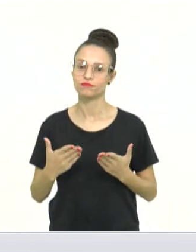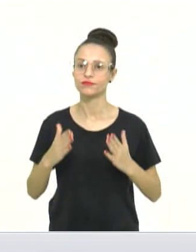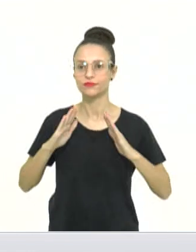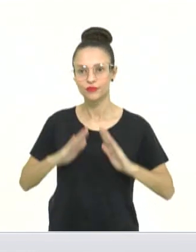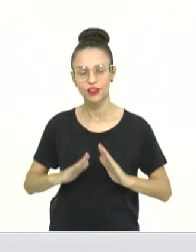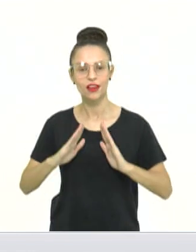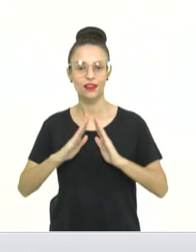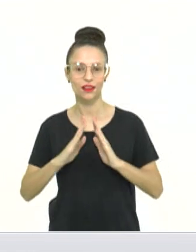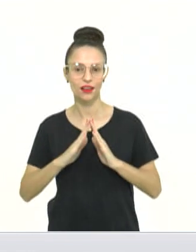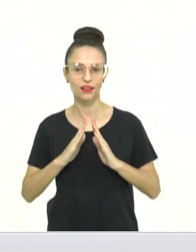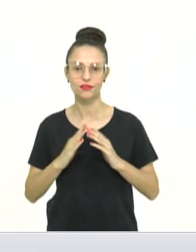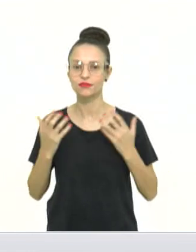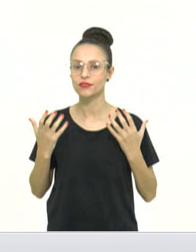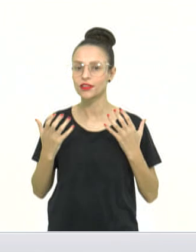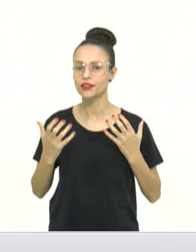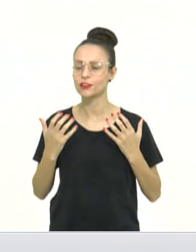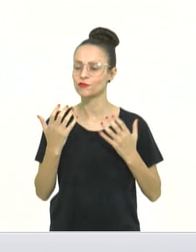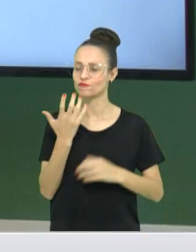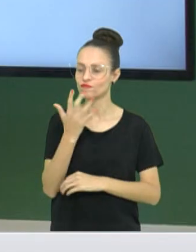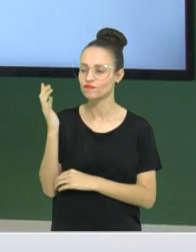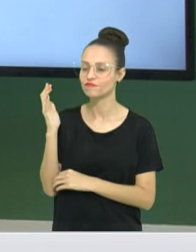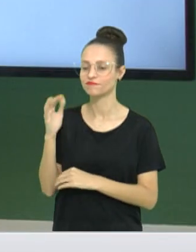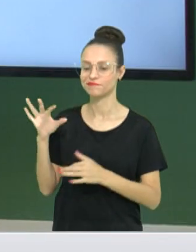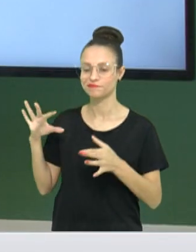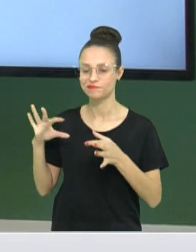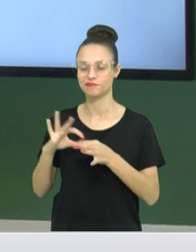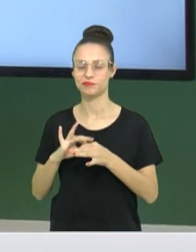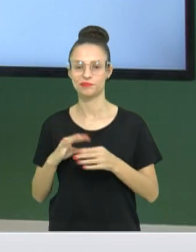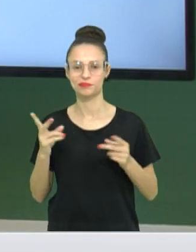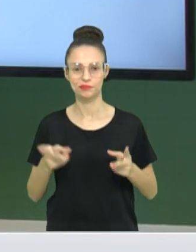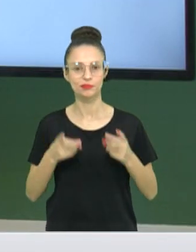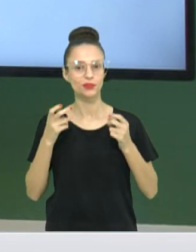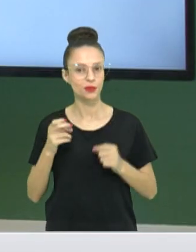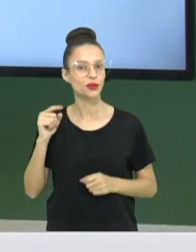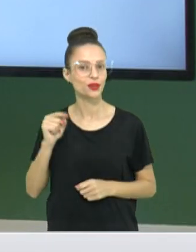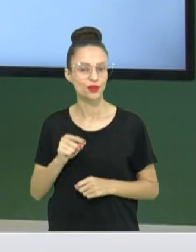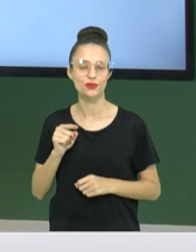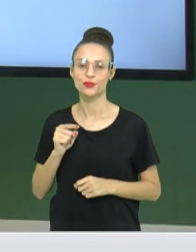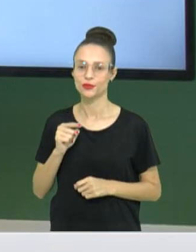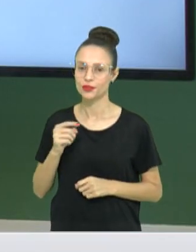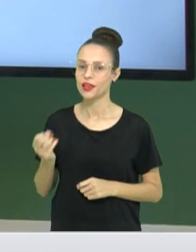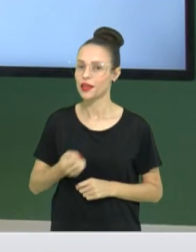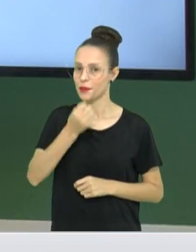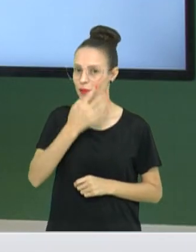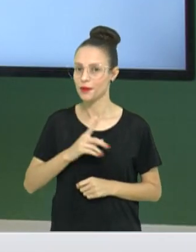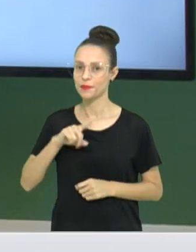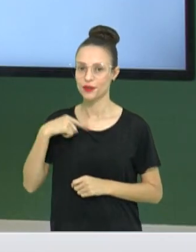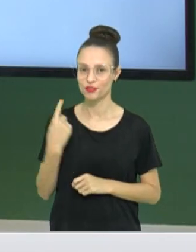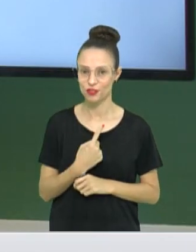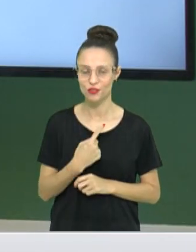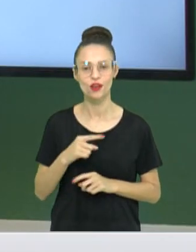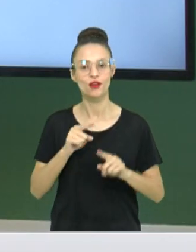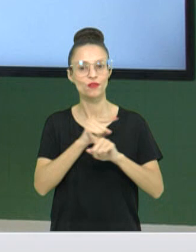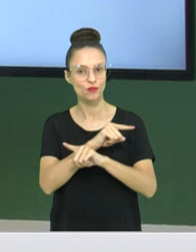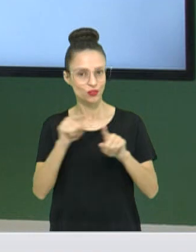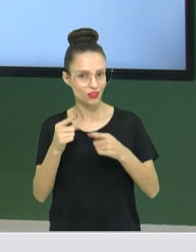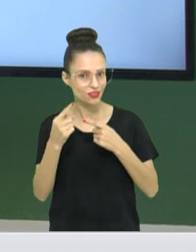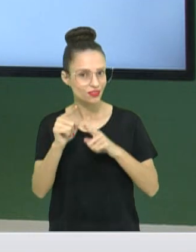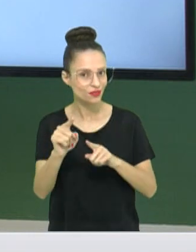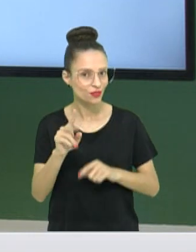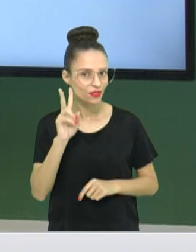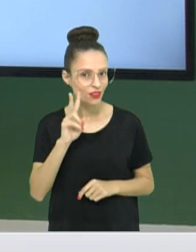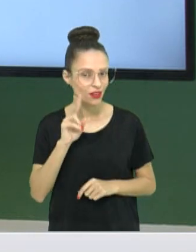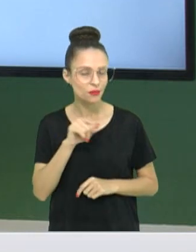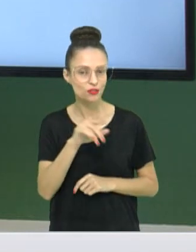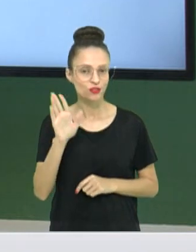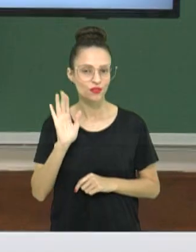em casa, queriam a natureza mais perto e perceberam o quanto que isso faz bem para a gente. E você tem um desafio, né? Que eu